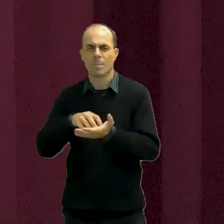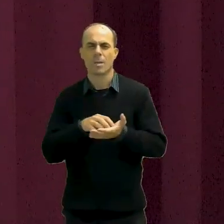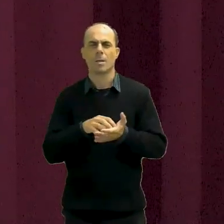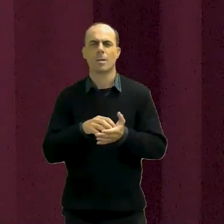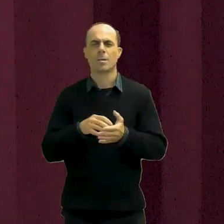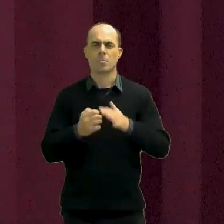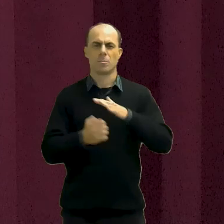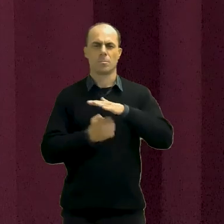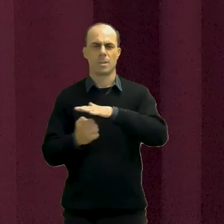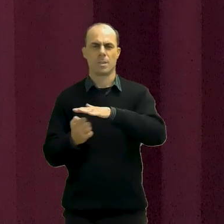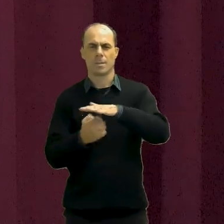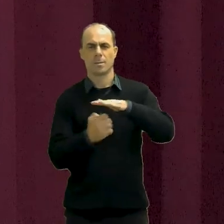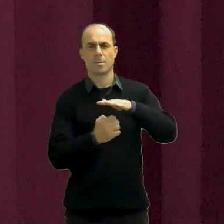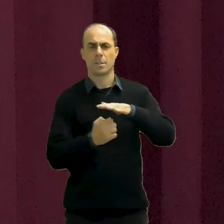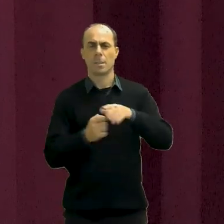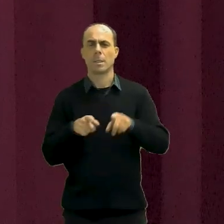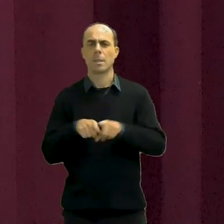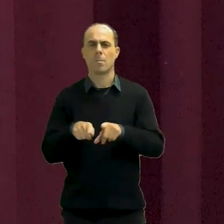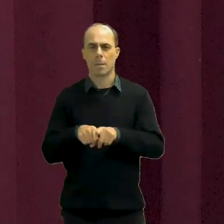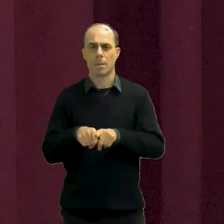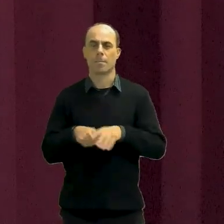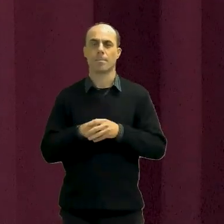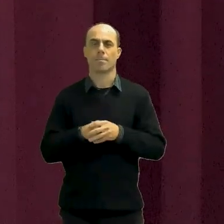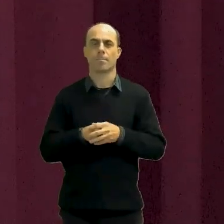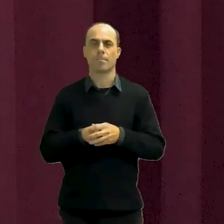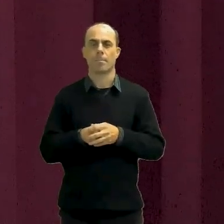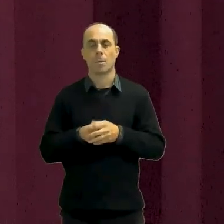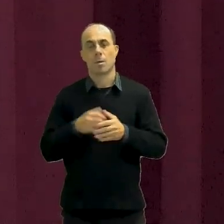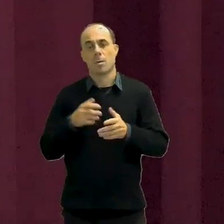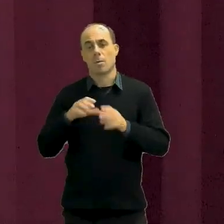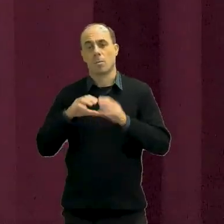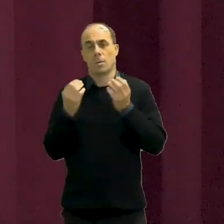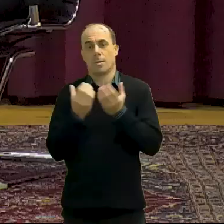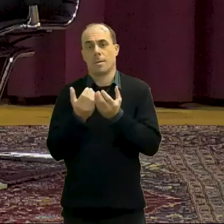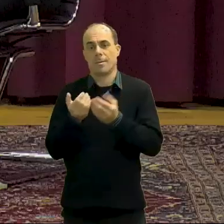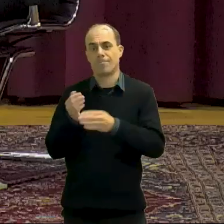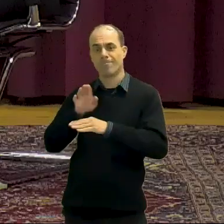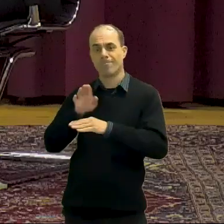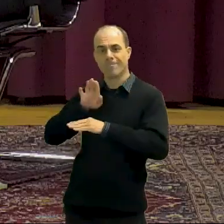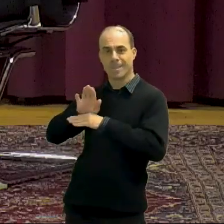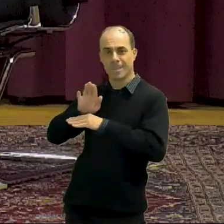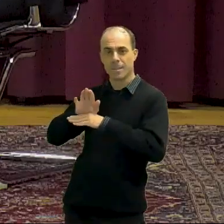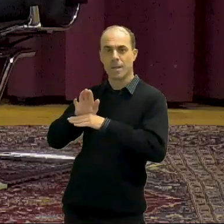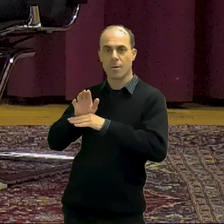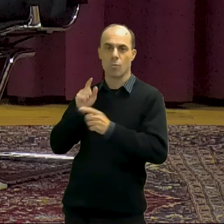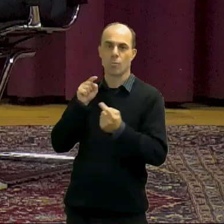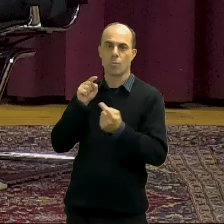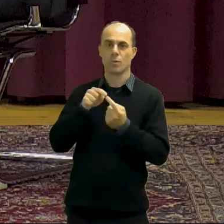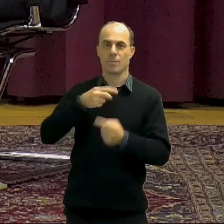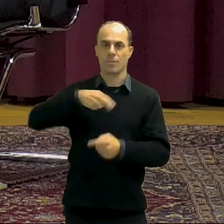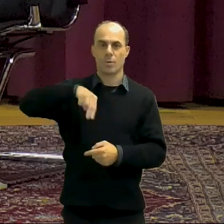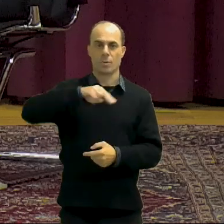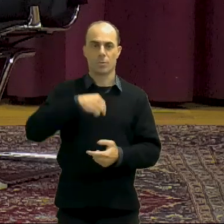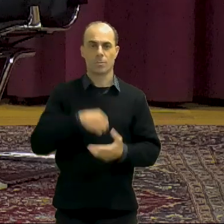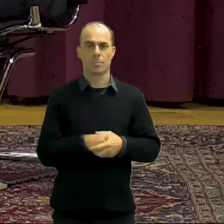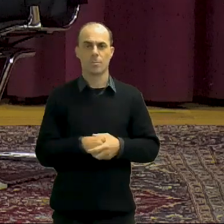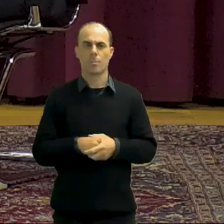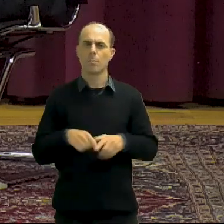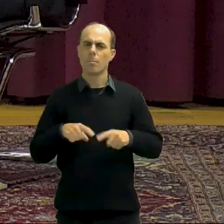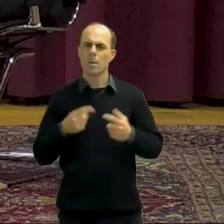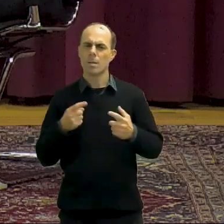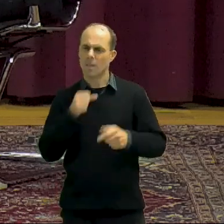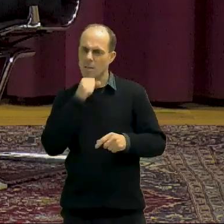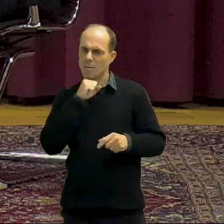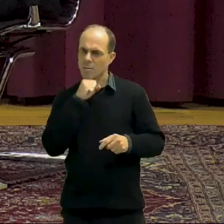instituição e auxiliar a comunidade esse é o nosso objetivo e e esse projeto da da promotoria das Comunidades é muito antigo